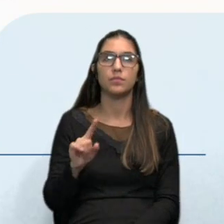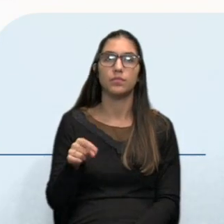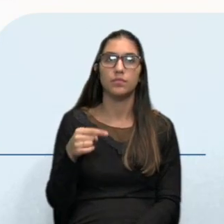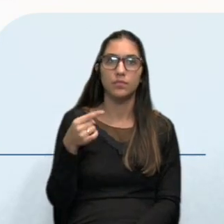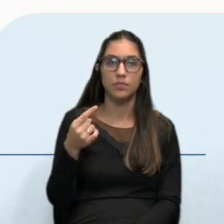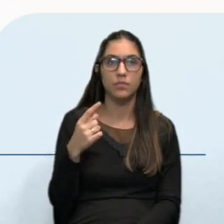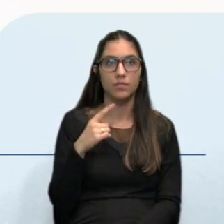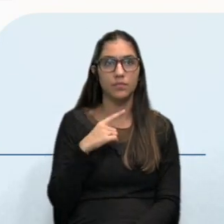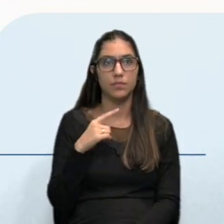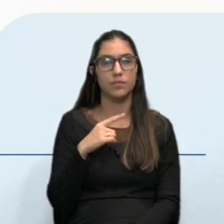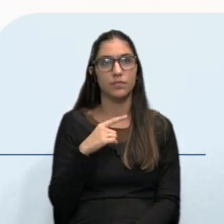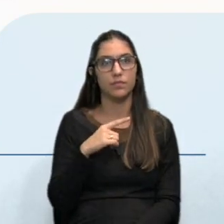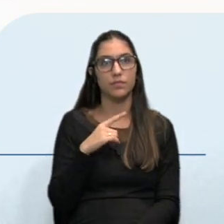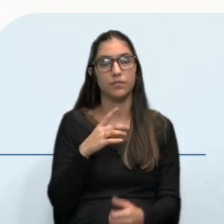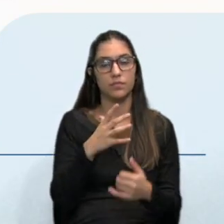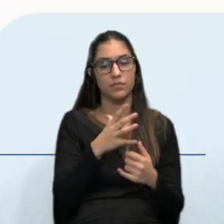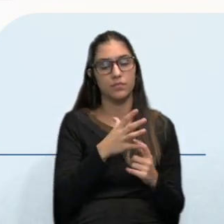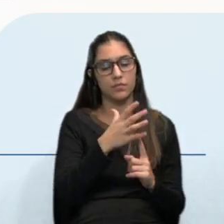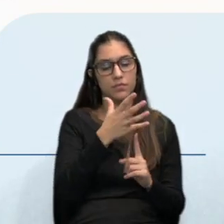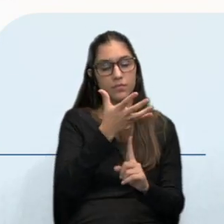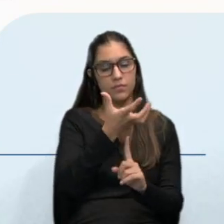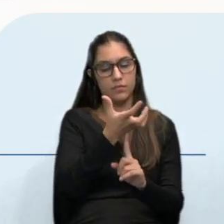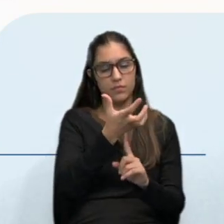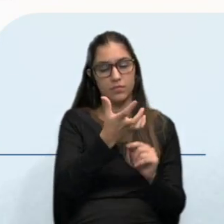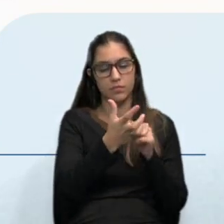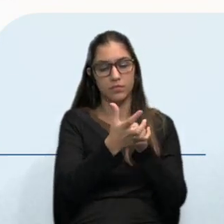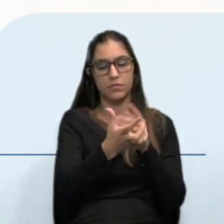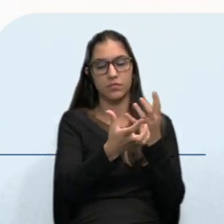Depois, a estação radiobase transmite para uma